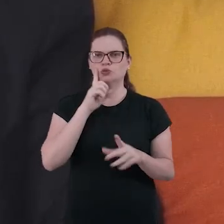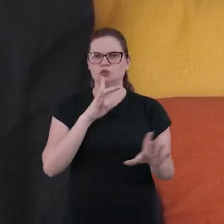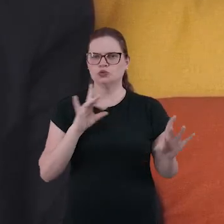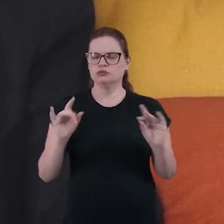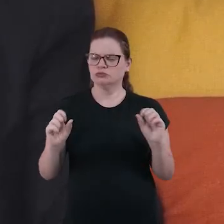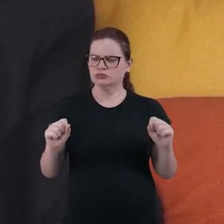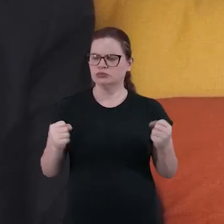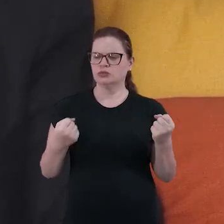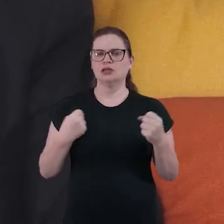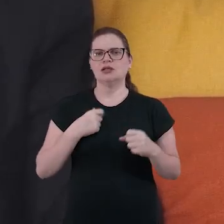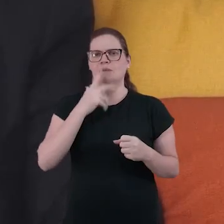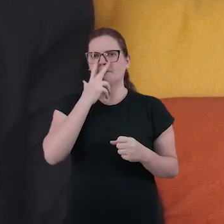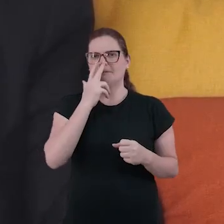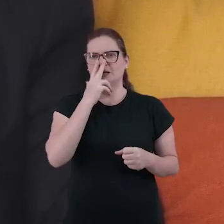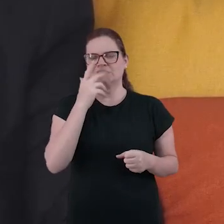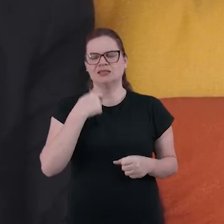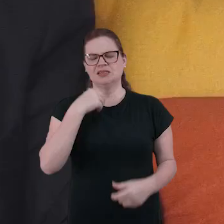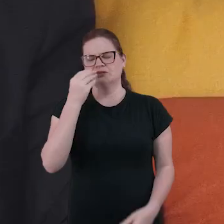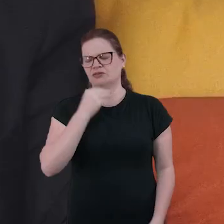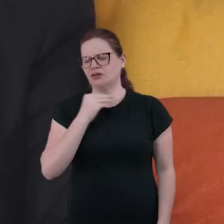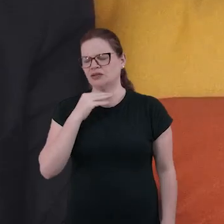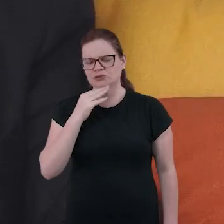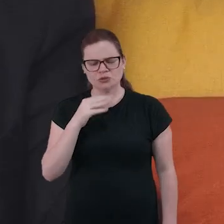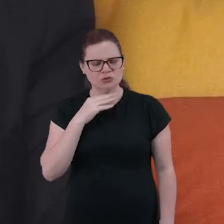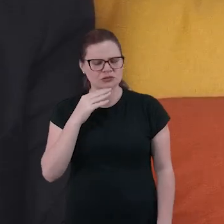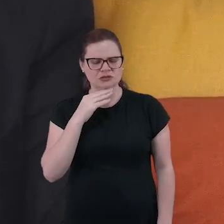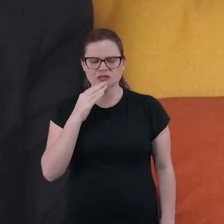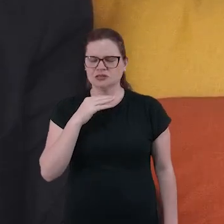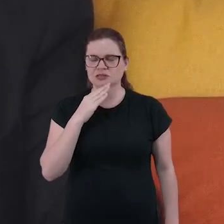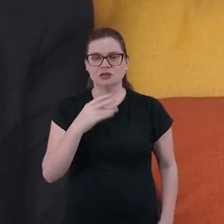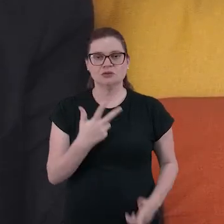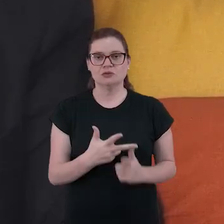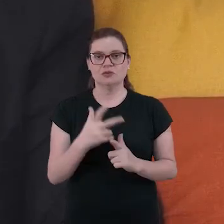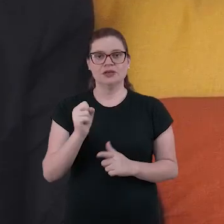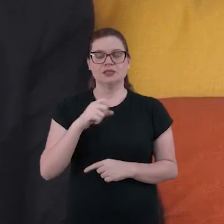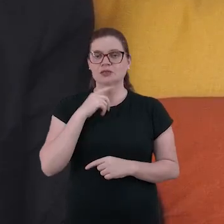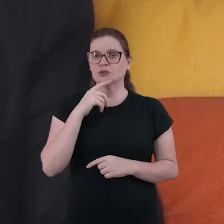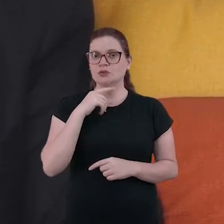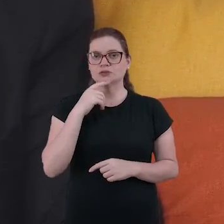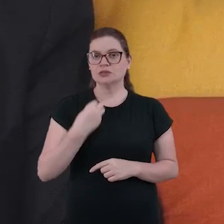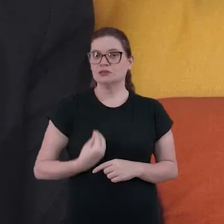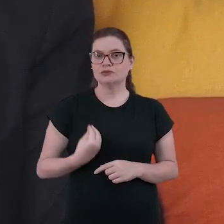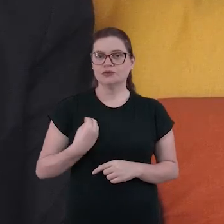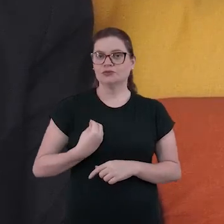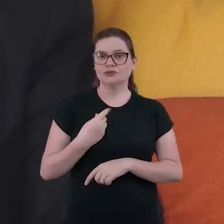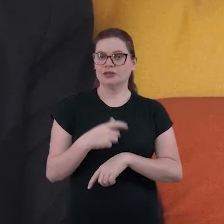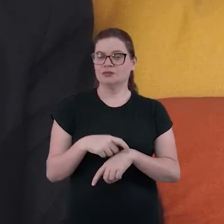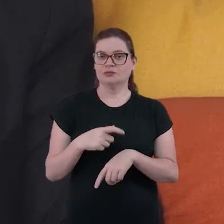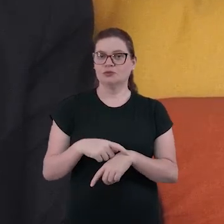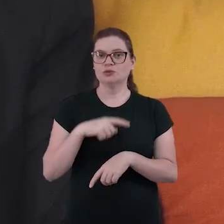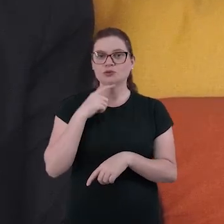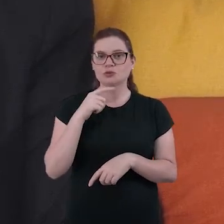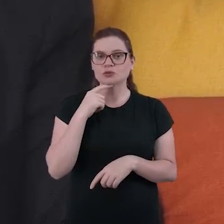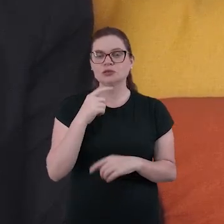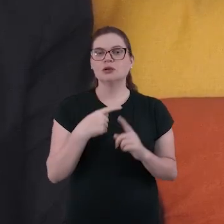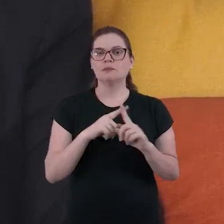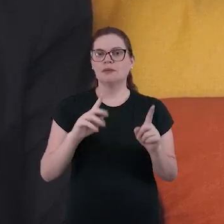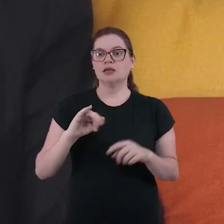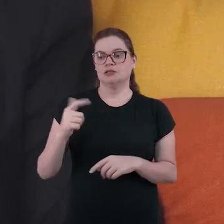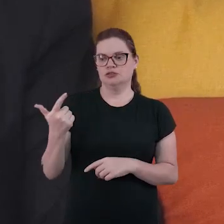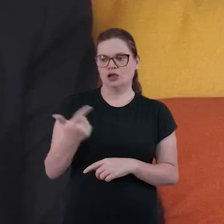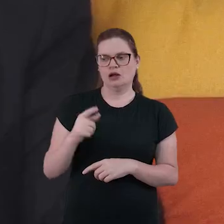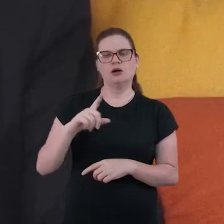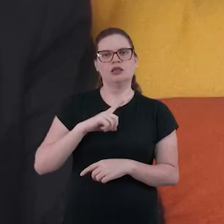suas forças, até quando parece que você não tem como vencer, não tem como viver aquele momento. Jacó passou